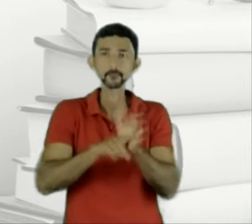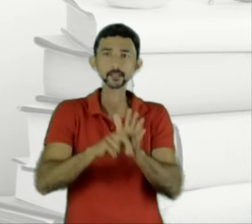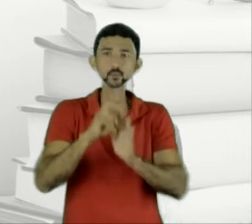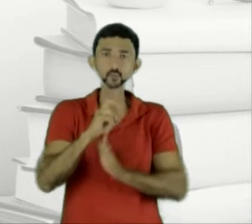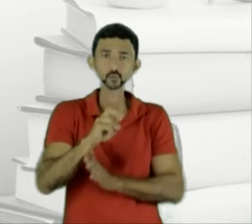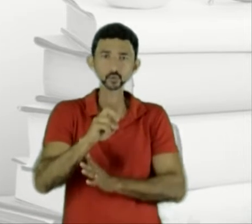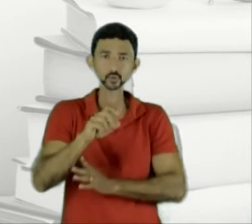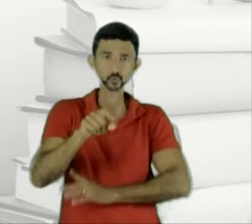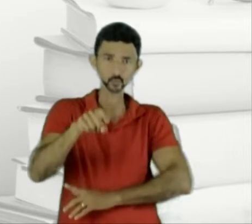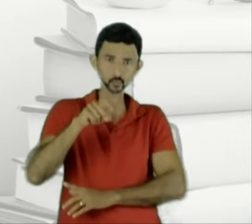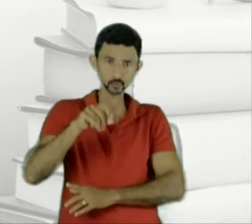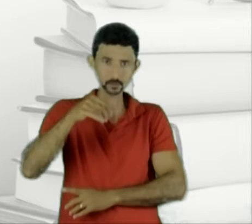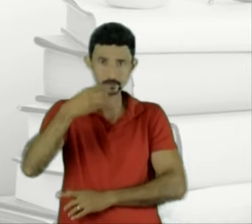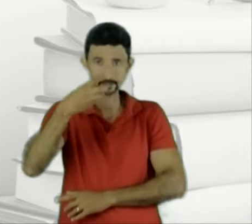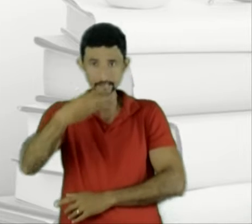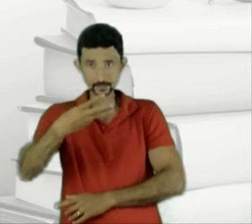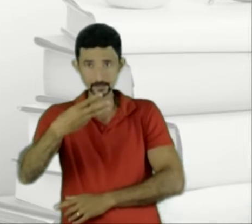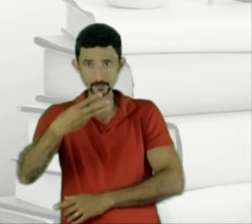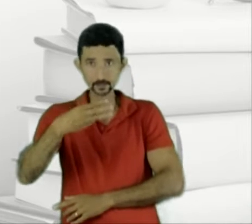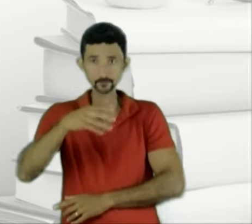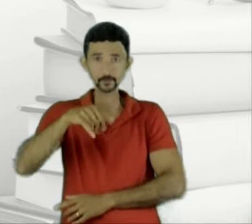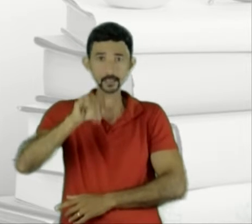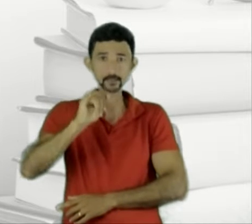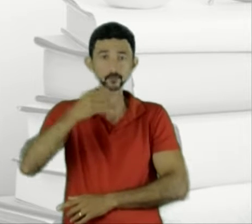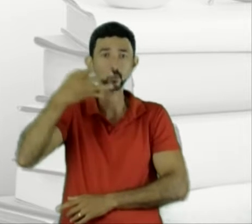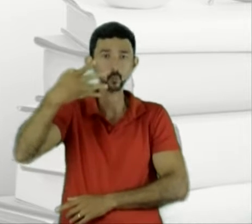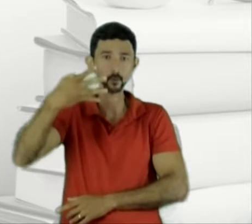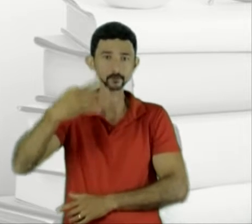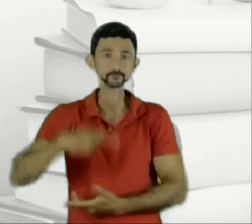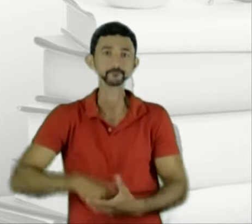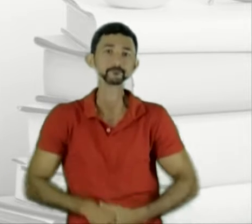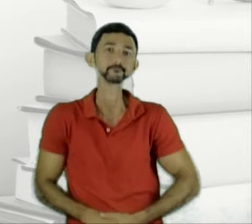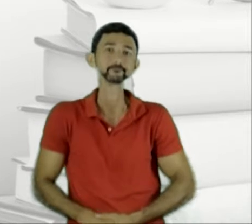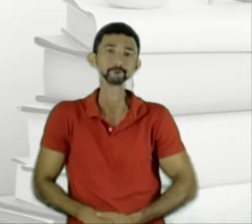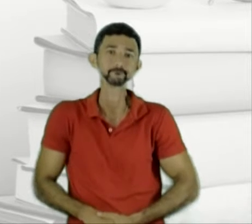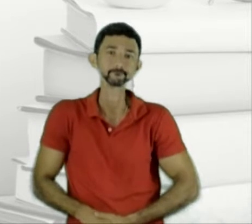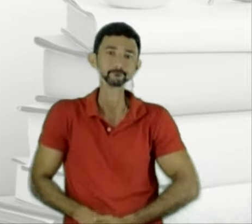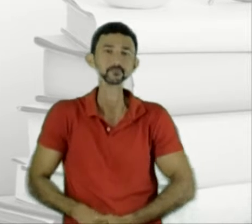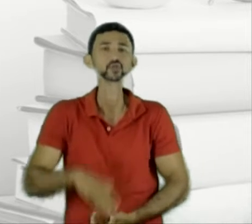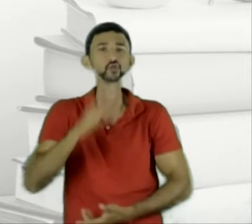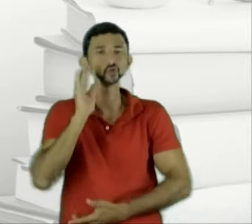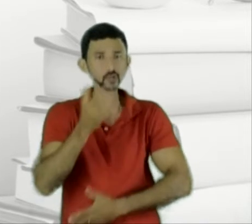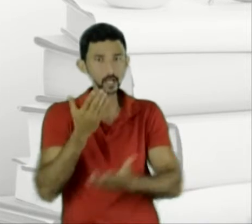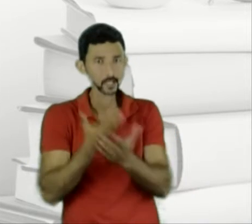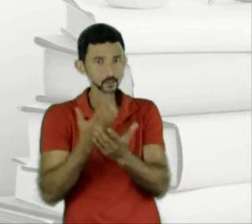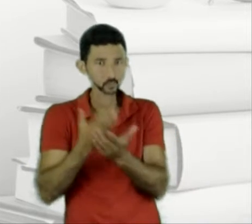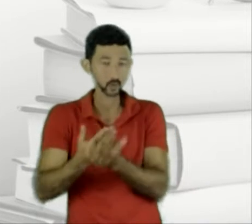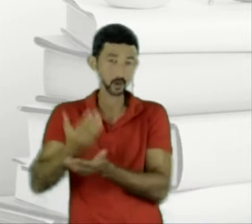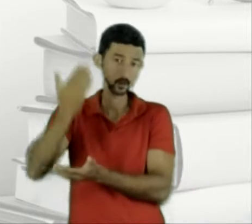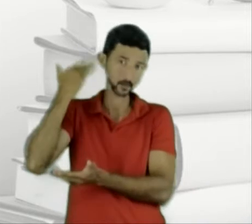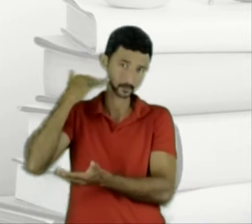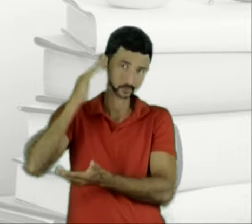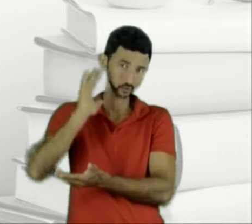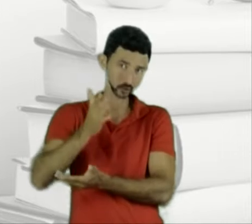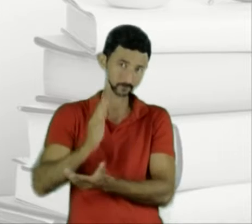quarta, certo? É x ao cubo y à quarta. Isso aí a gente já verificou numa aula